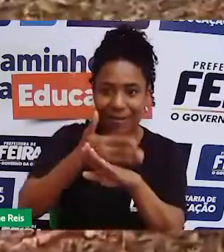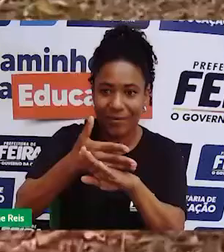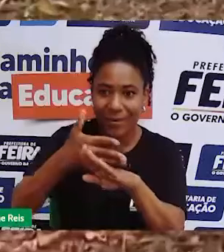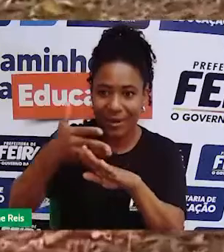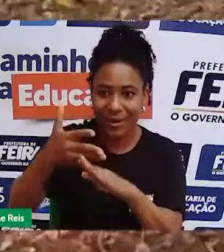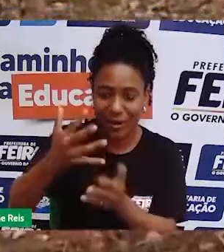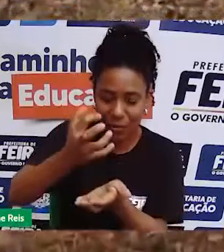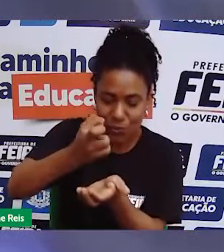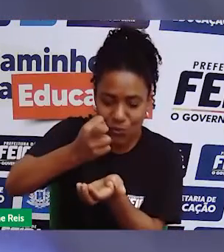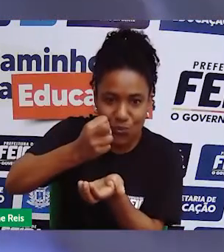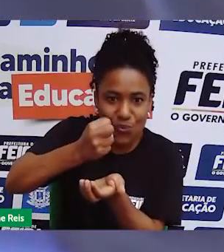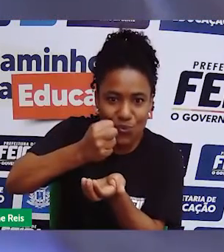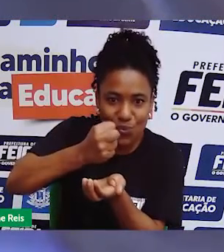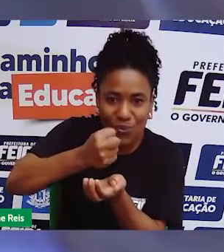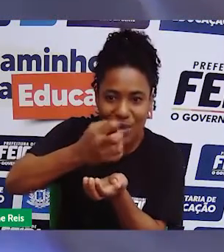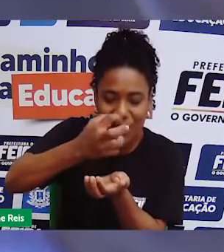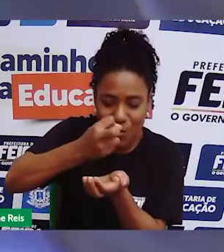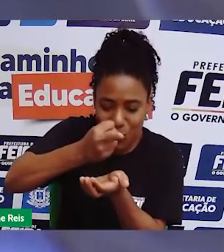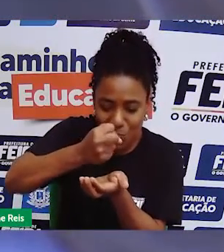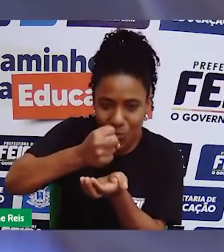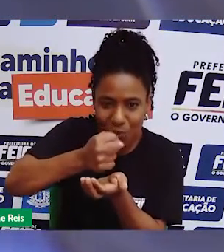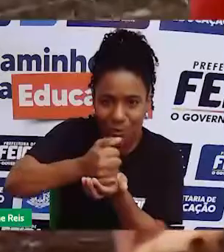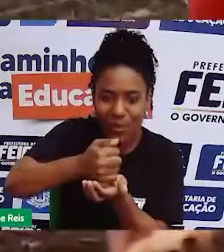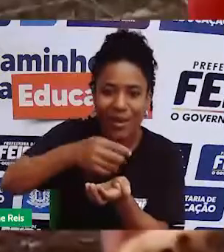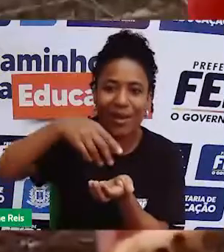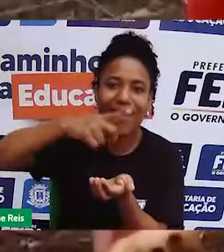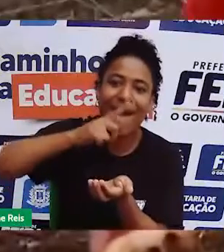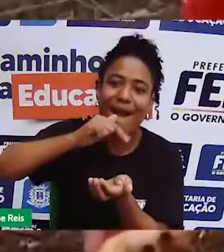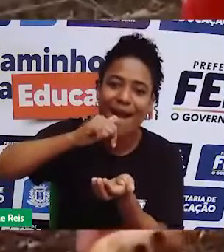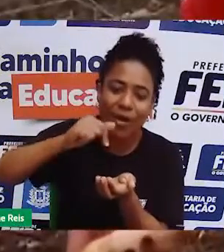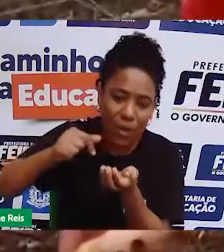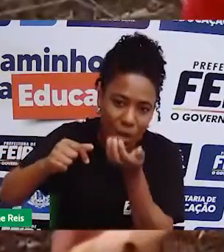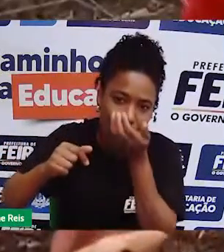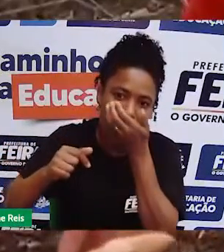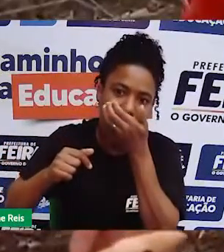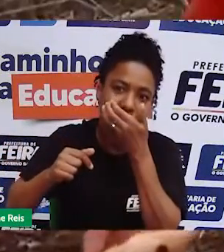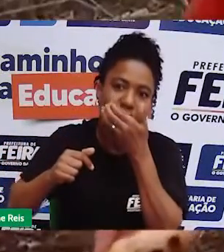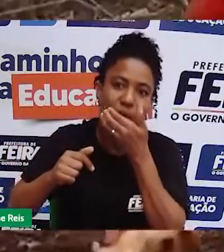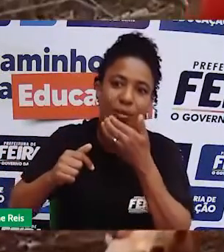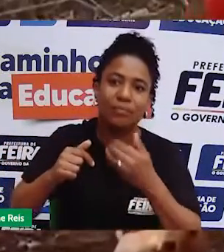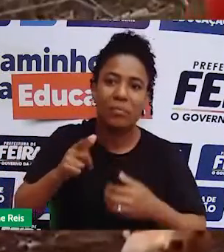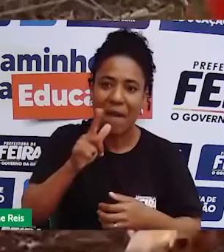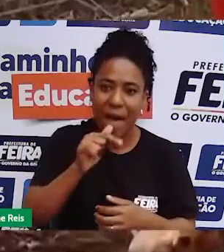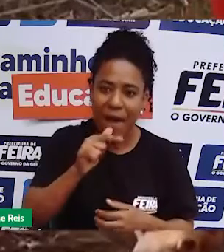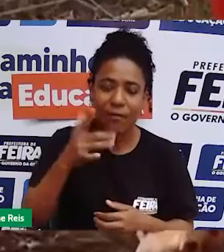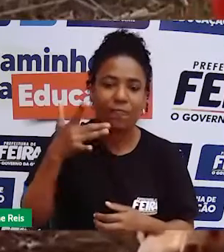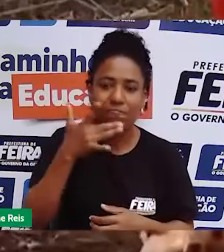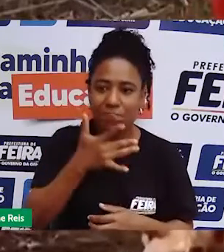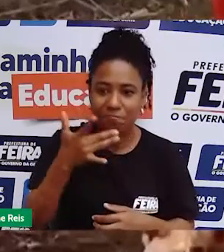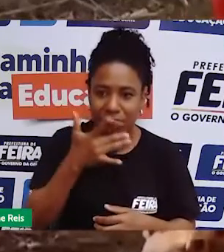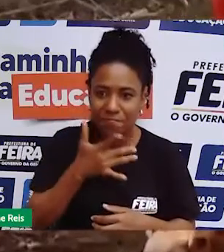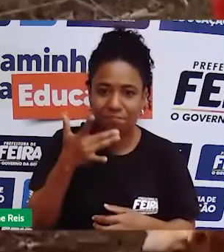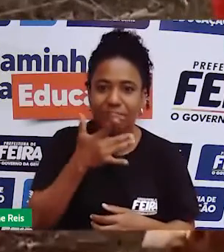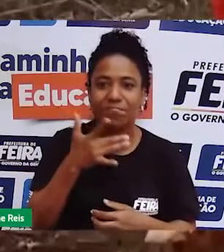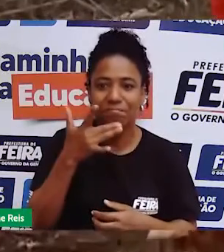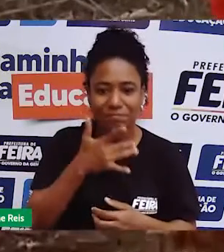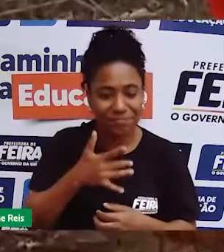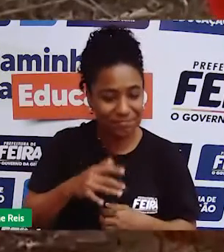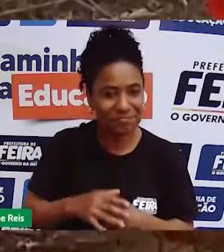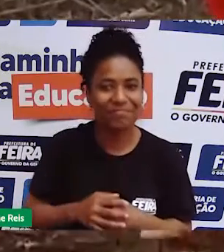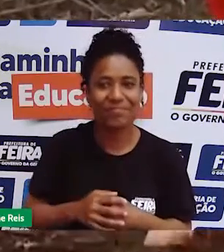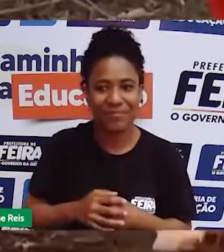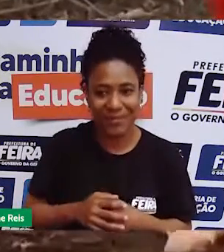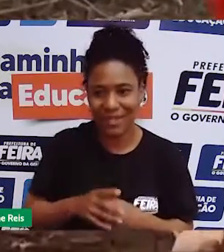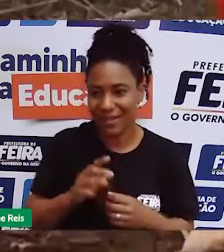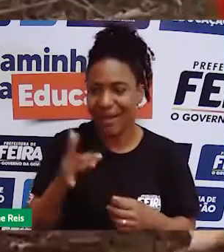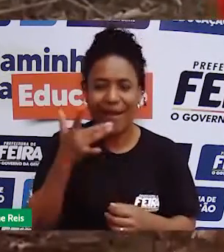Depois basta espremer a massa para a água cair. Bem saborosa ela, diferenciada das outras águas, muito boa.